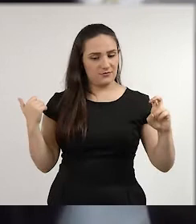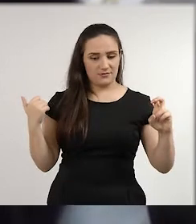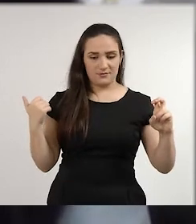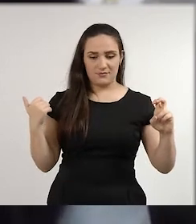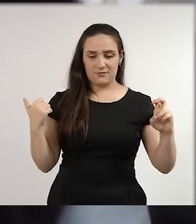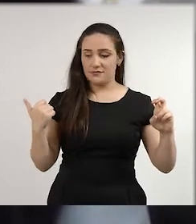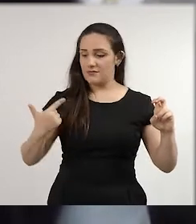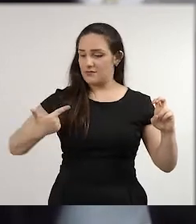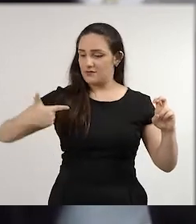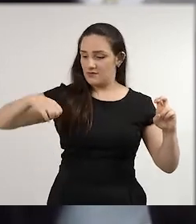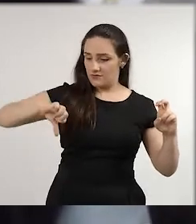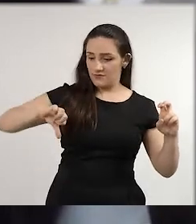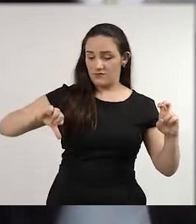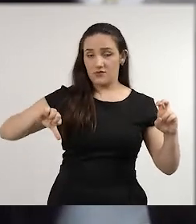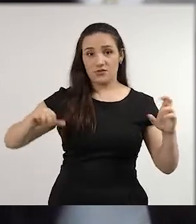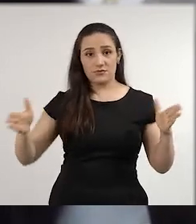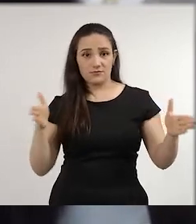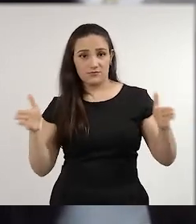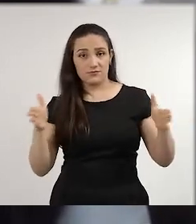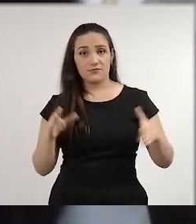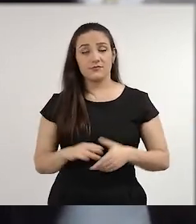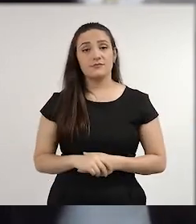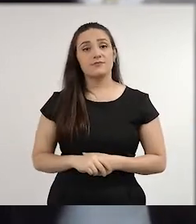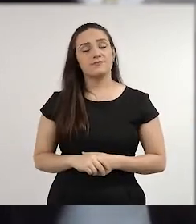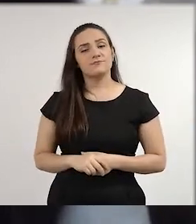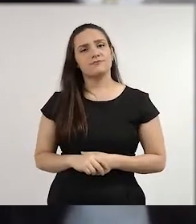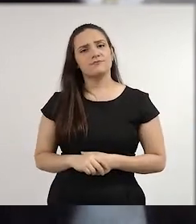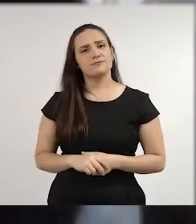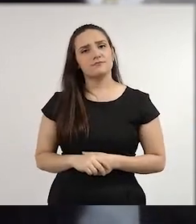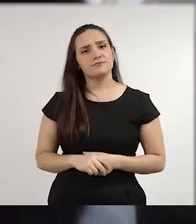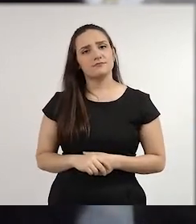29 anos. Bom, Maria Auxiliadora,